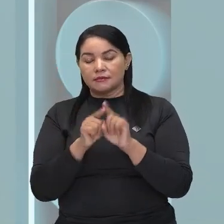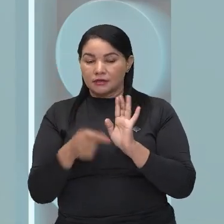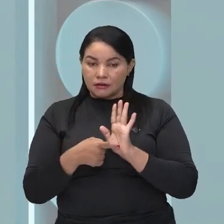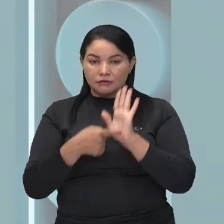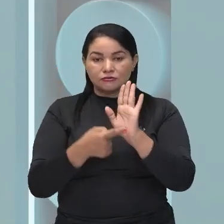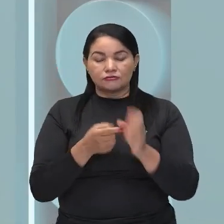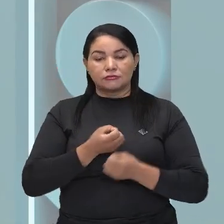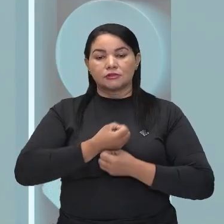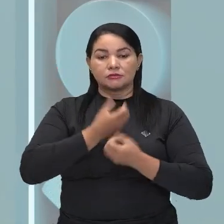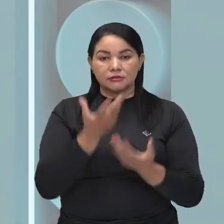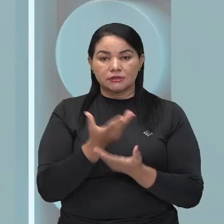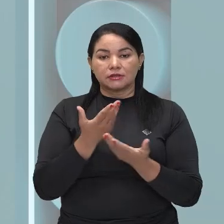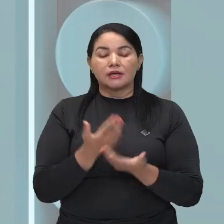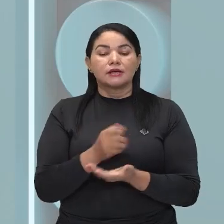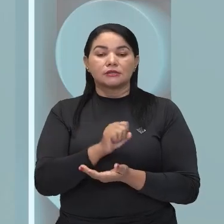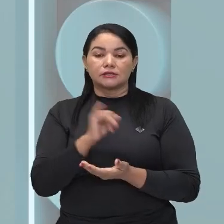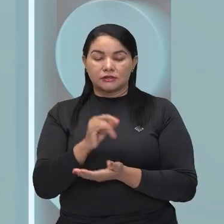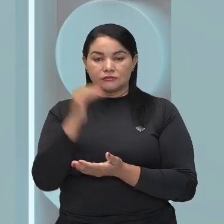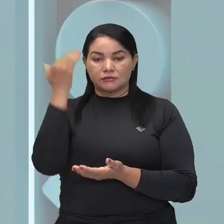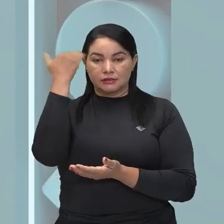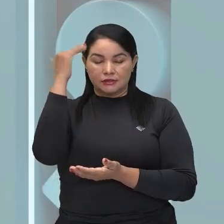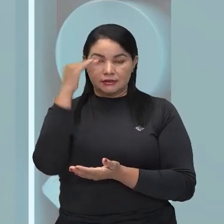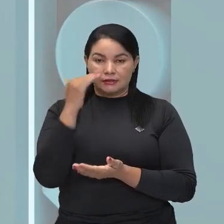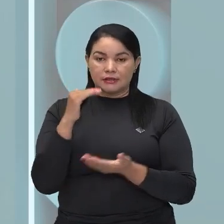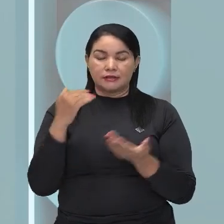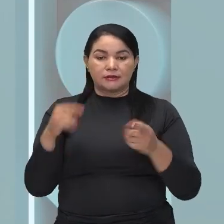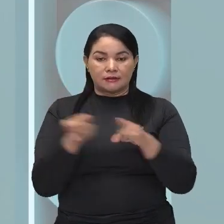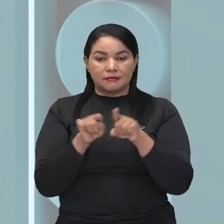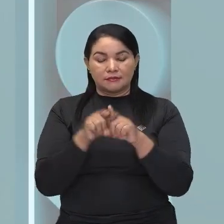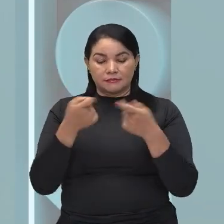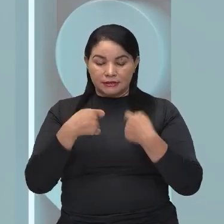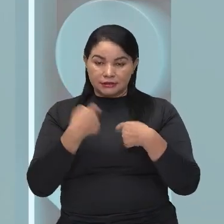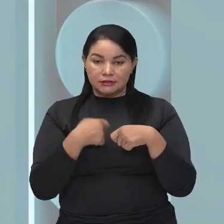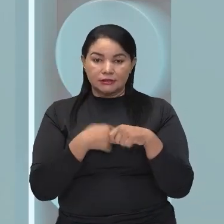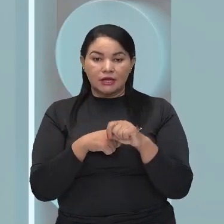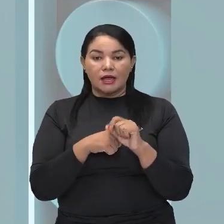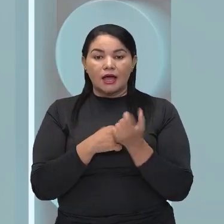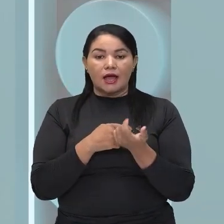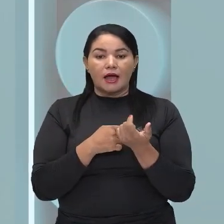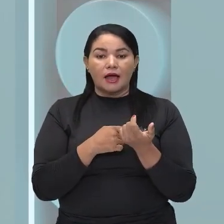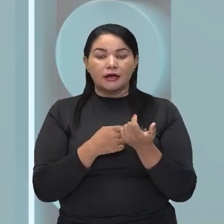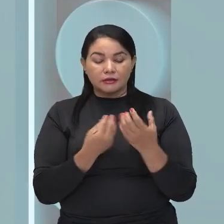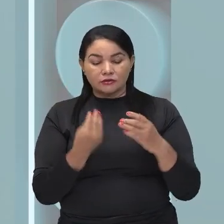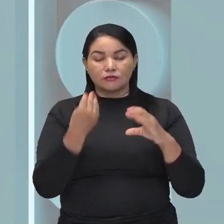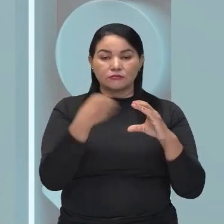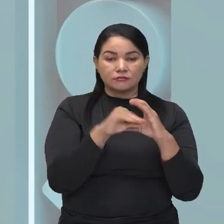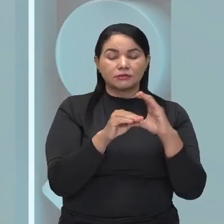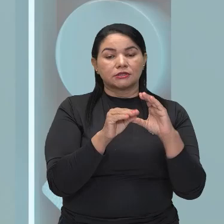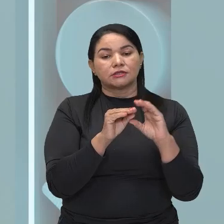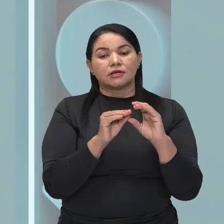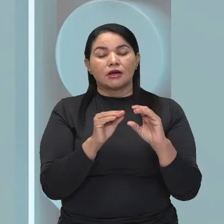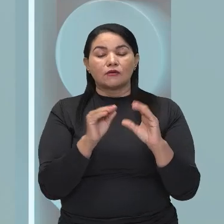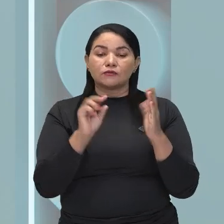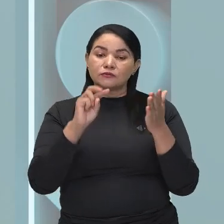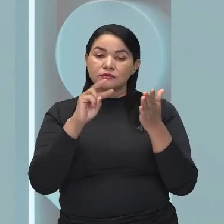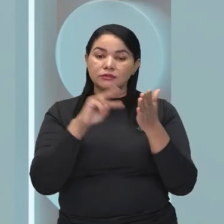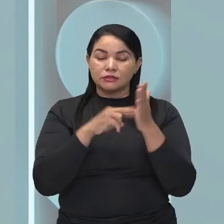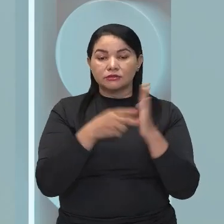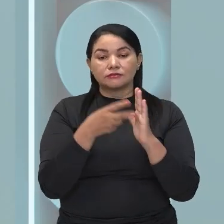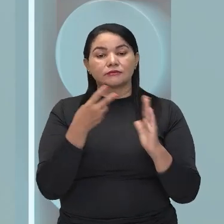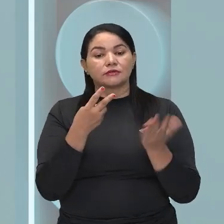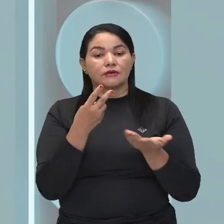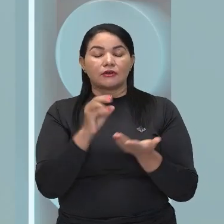vez compreendendo o que elas expressam, eu posso interpretar adequadamente os sentidos delas e posso